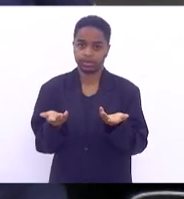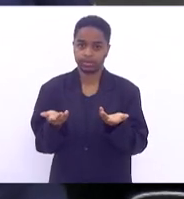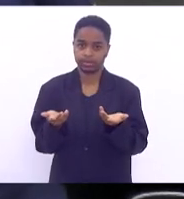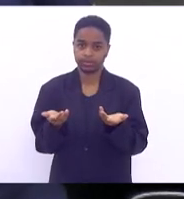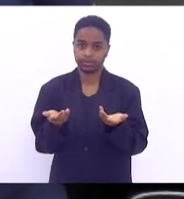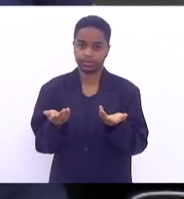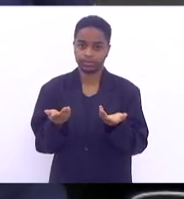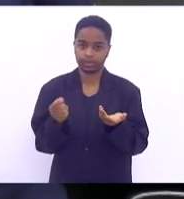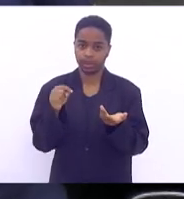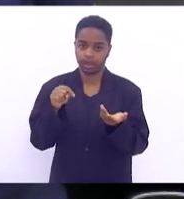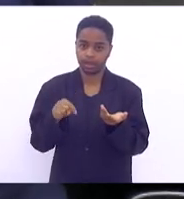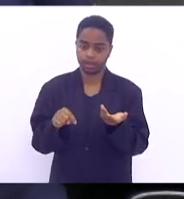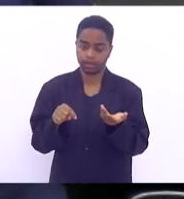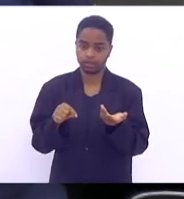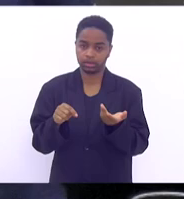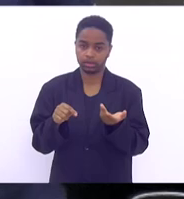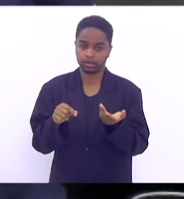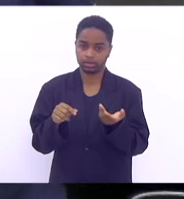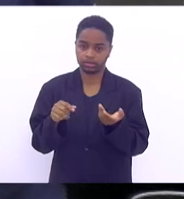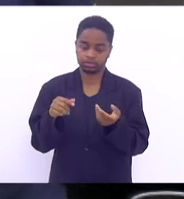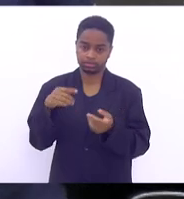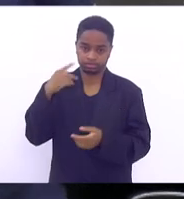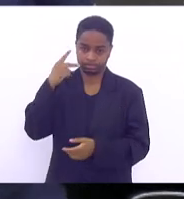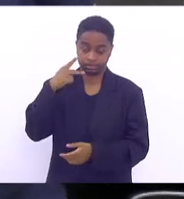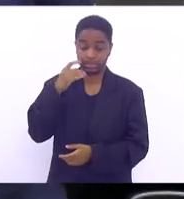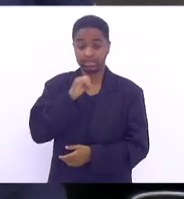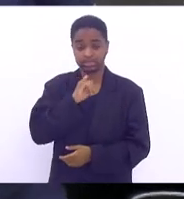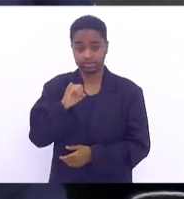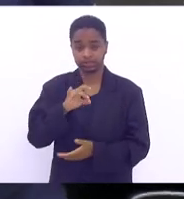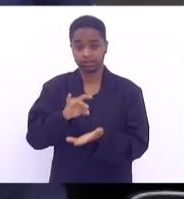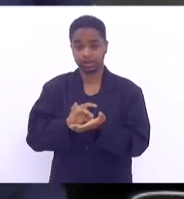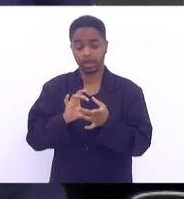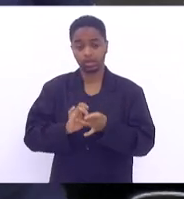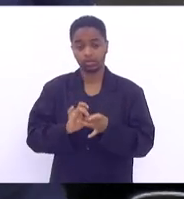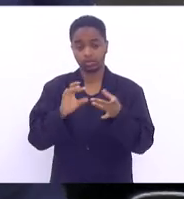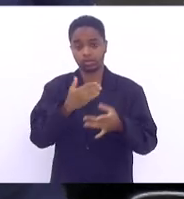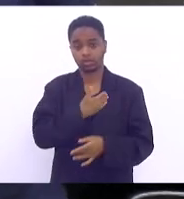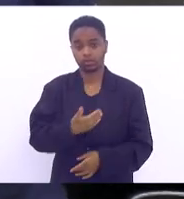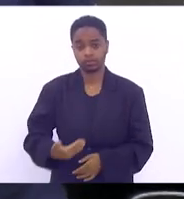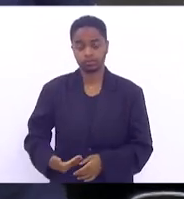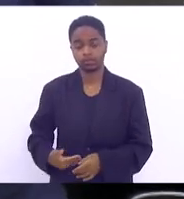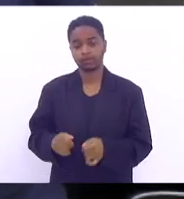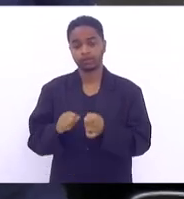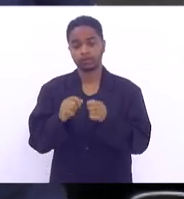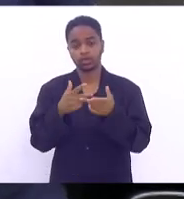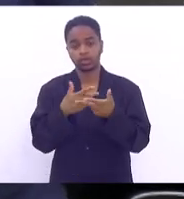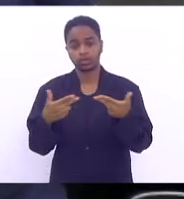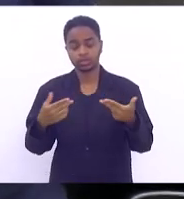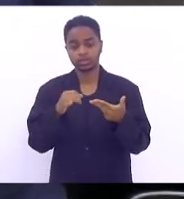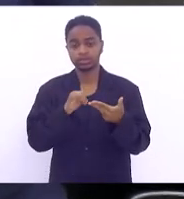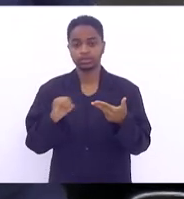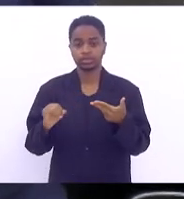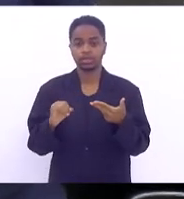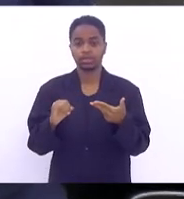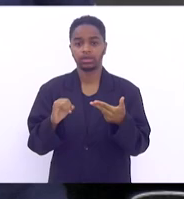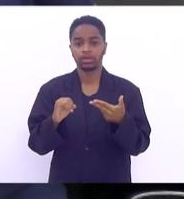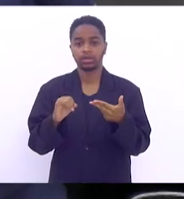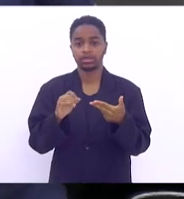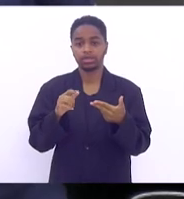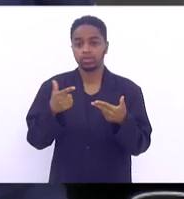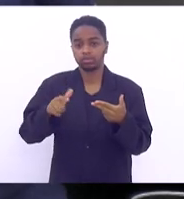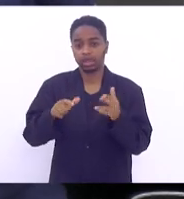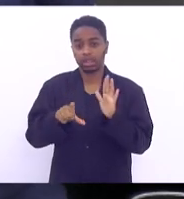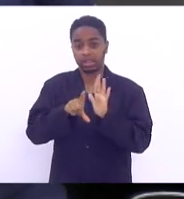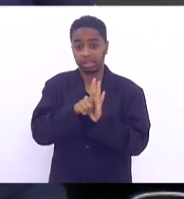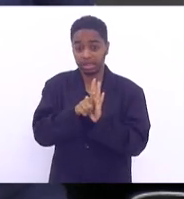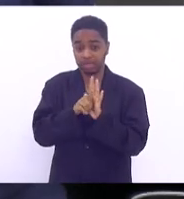enquanto parlamento, se de fato for para autorizar o governo a fazer alguma coisa que ele, sem uma lei específica, não teria prerrogativa.